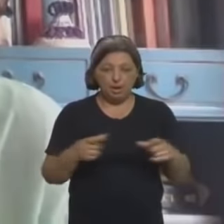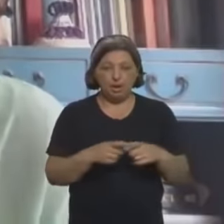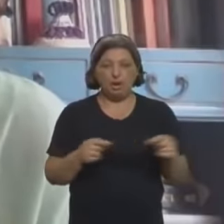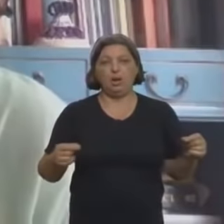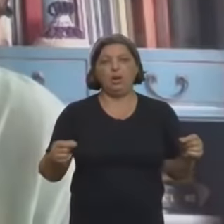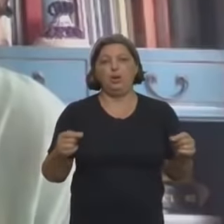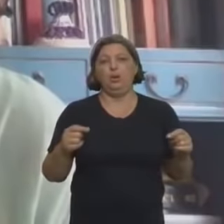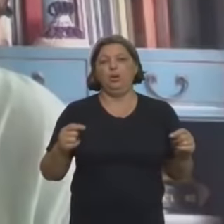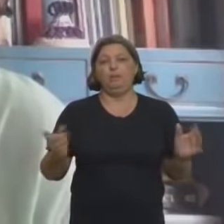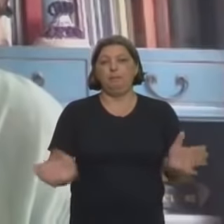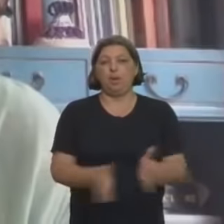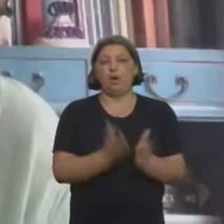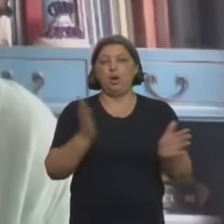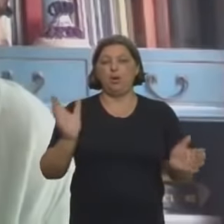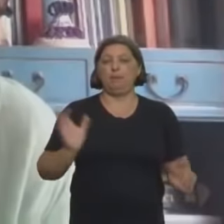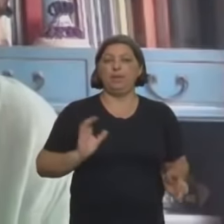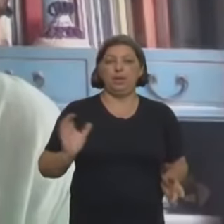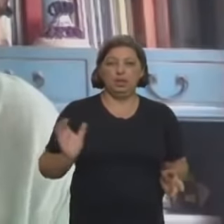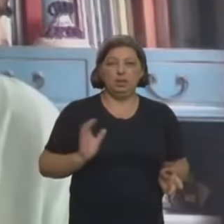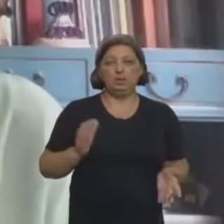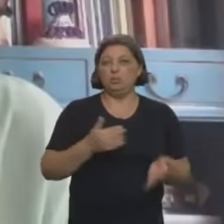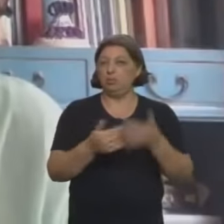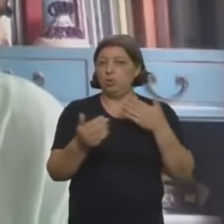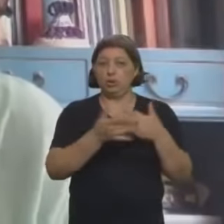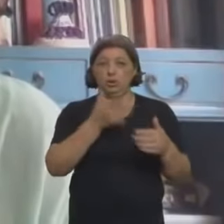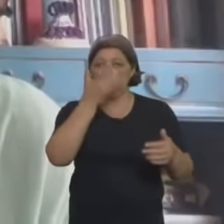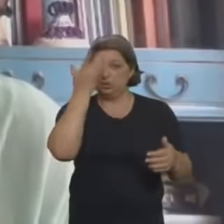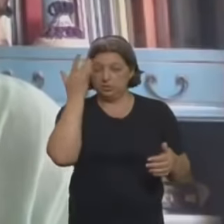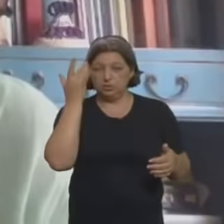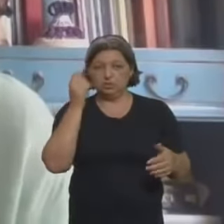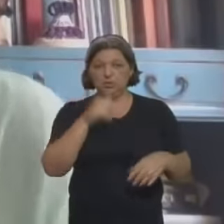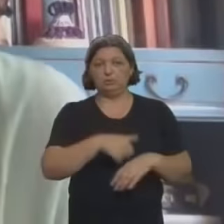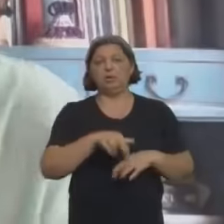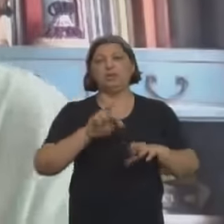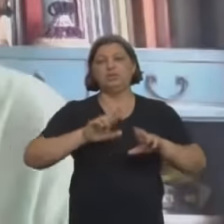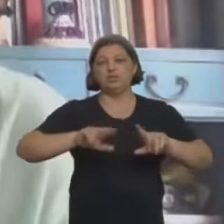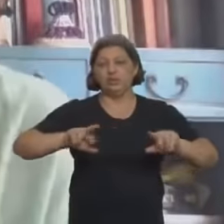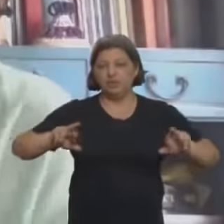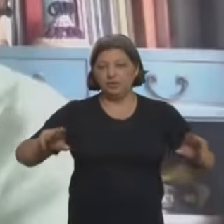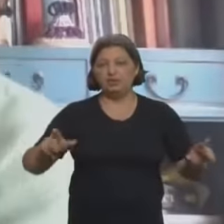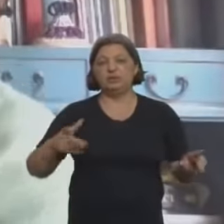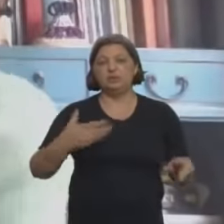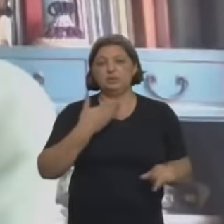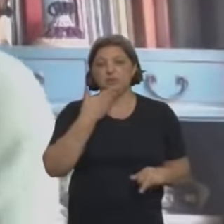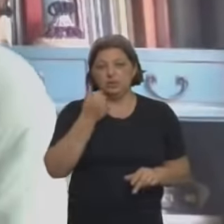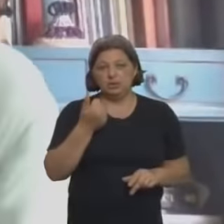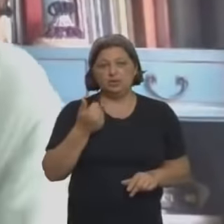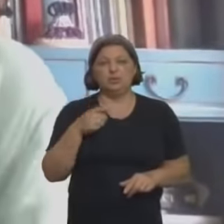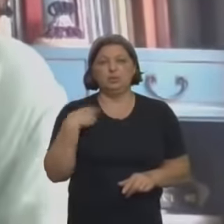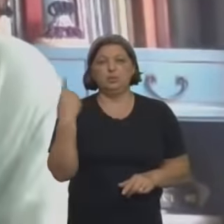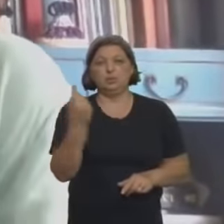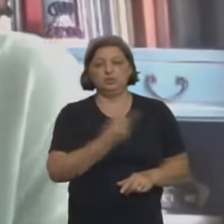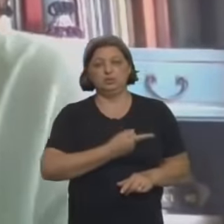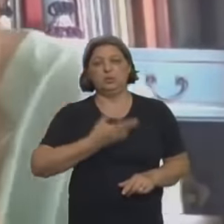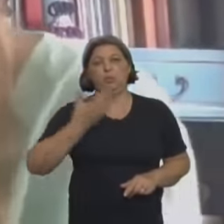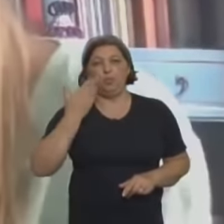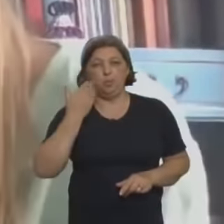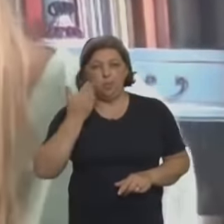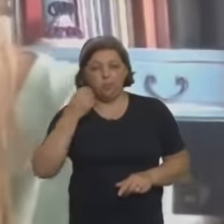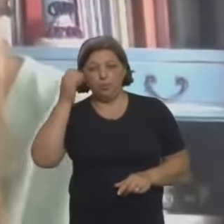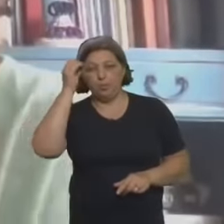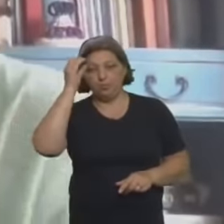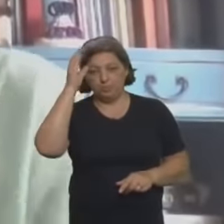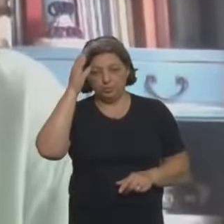carente, enfim, é para todos, né? E quanto mais diferente, melhor para a gente, para a riqueza, né? Do que a gente tem